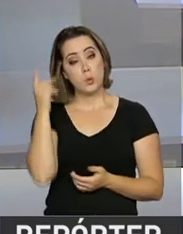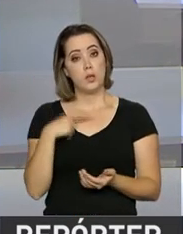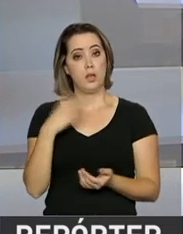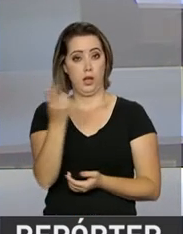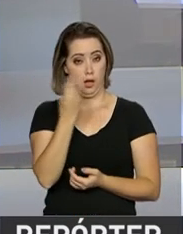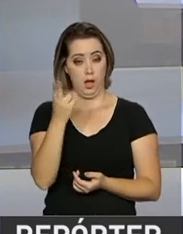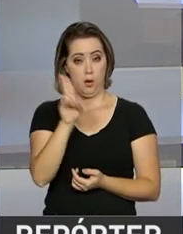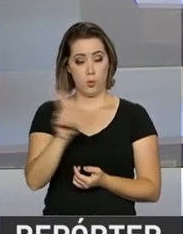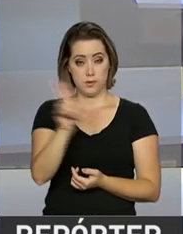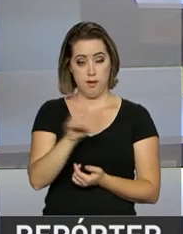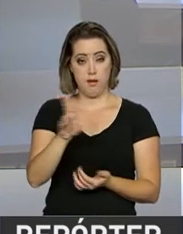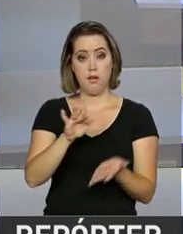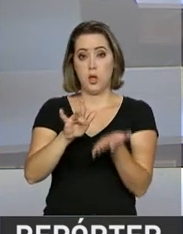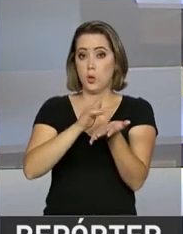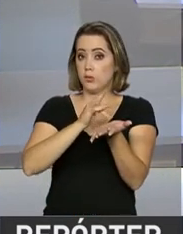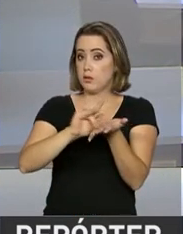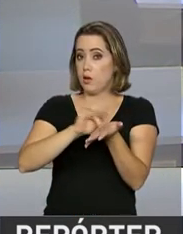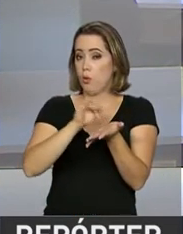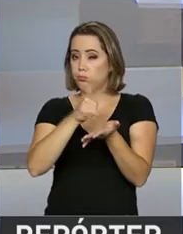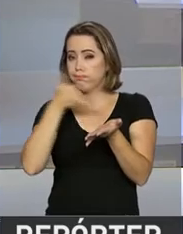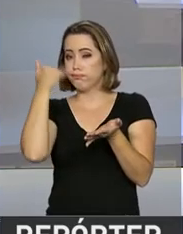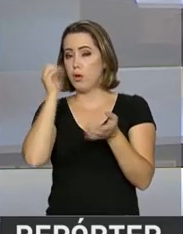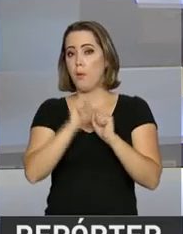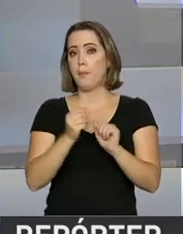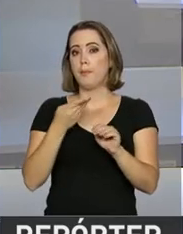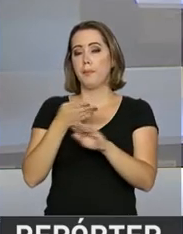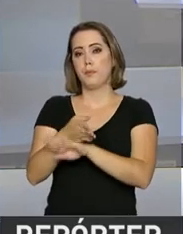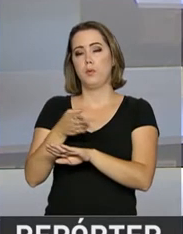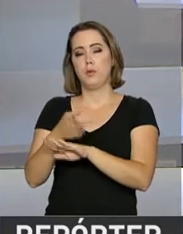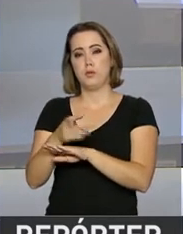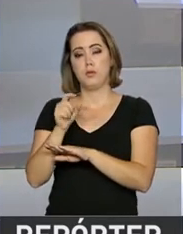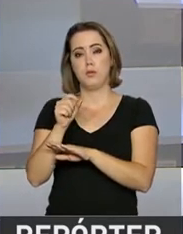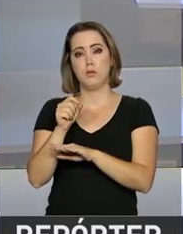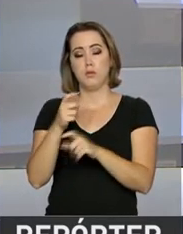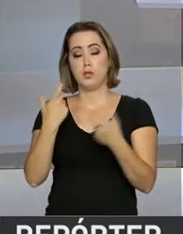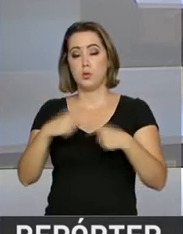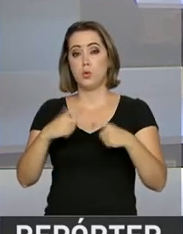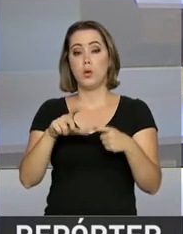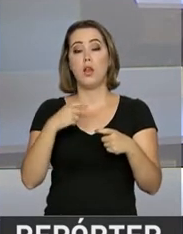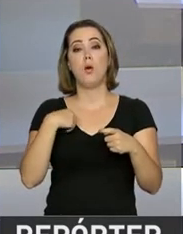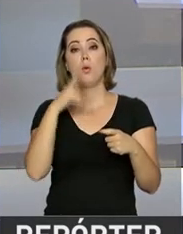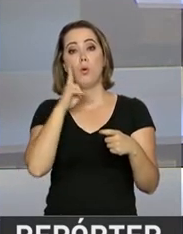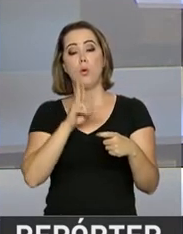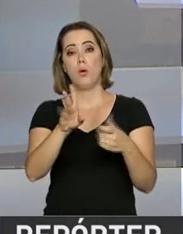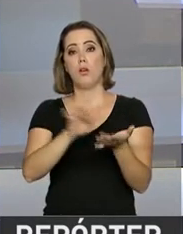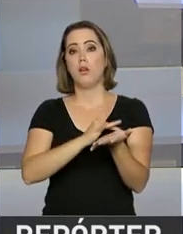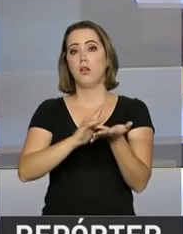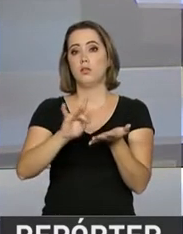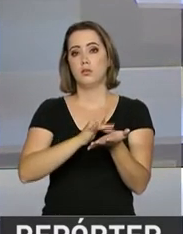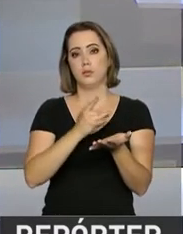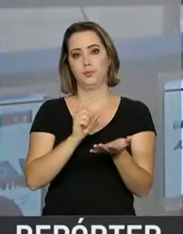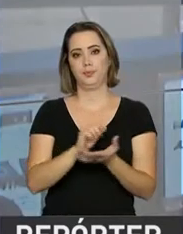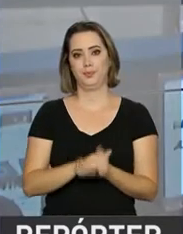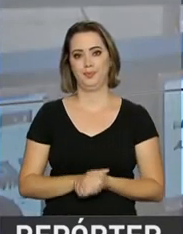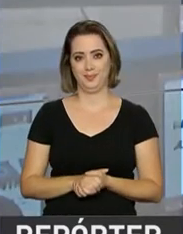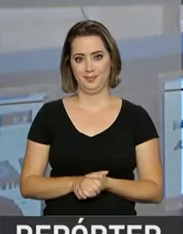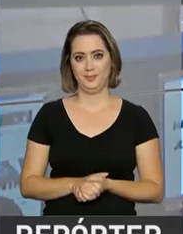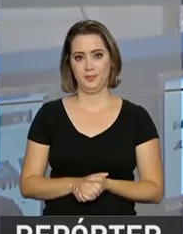e smartphones o contribuinte deve procurar a loja de aplicativos android ou e oeste para iphone